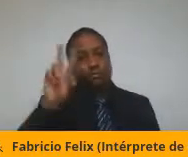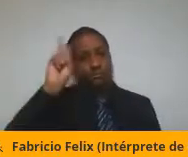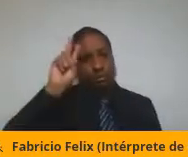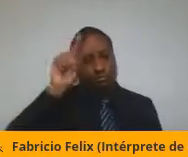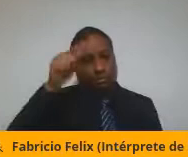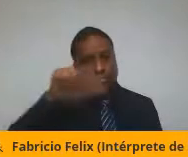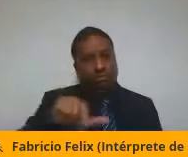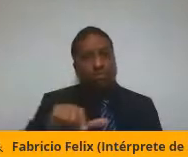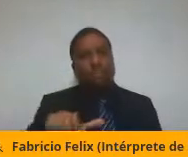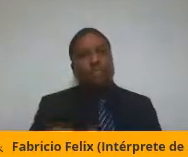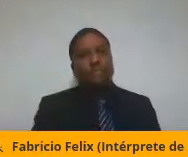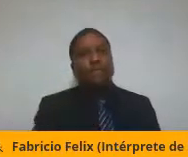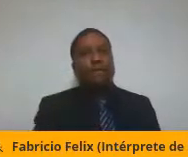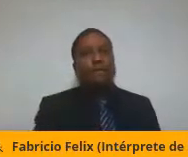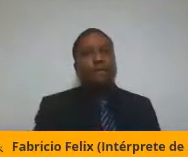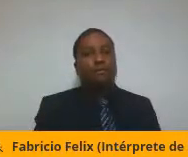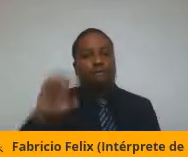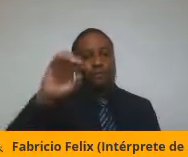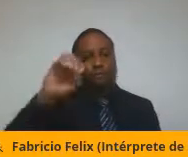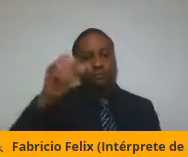aqui, 019.